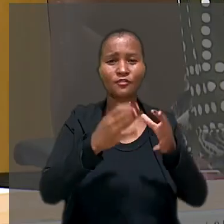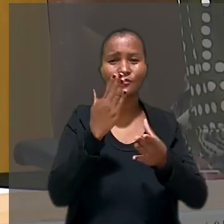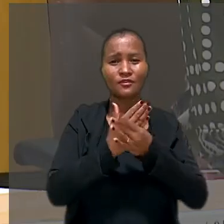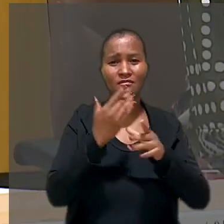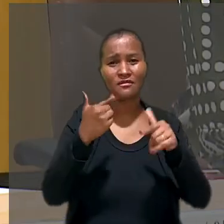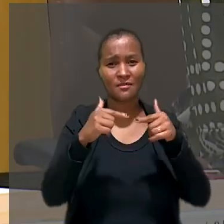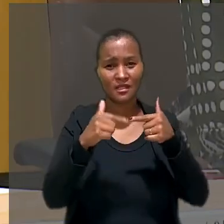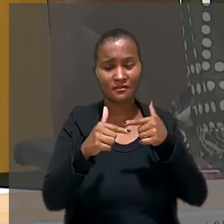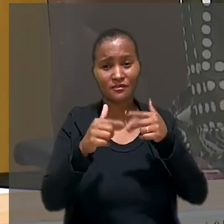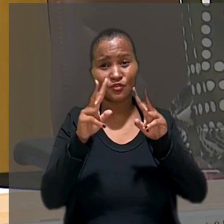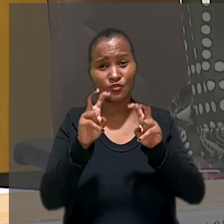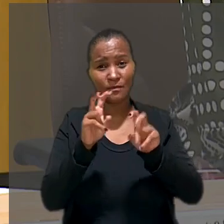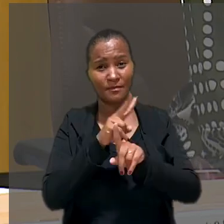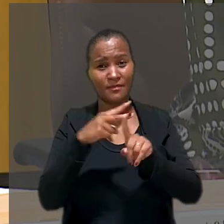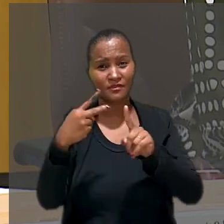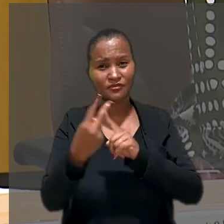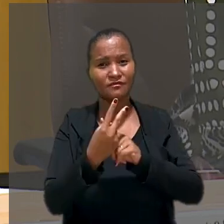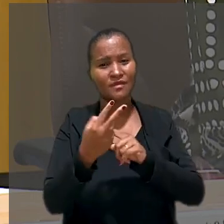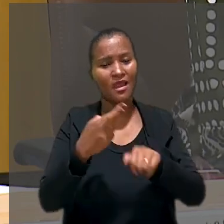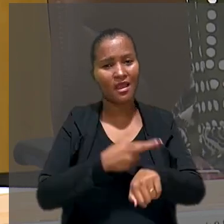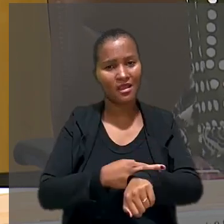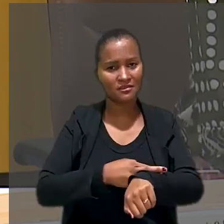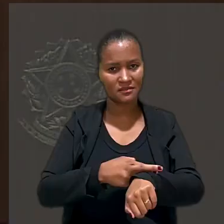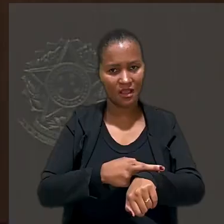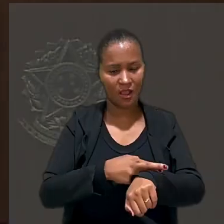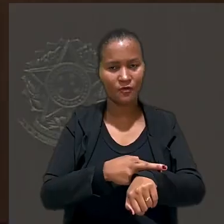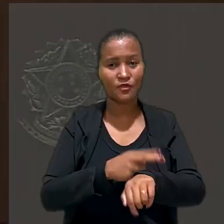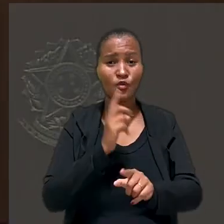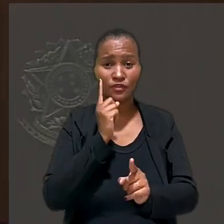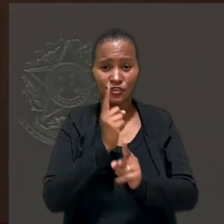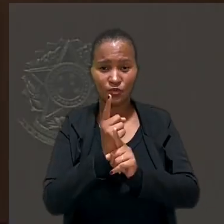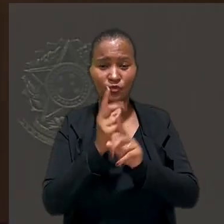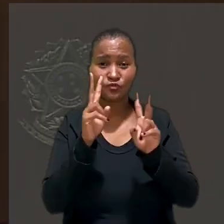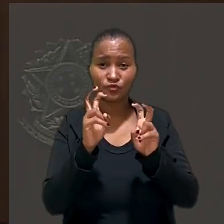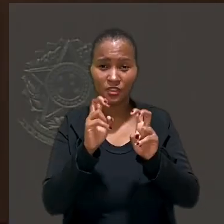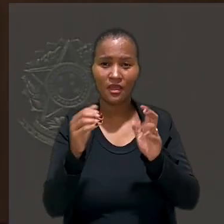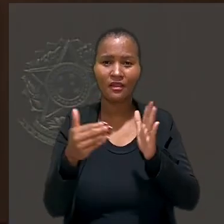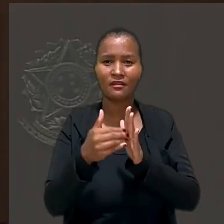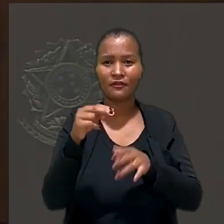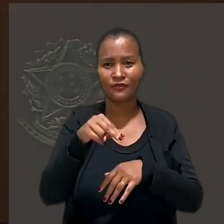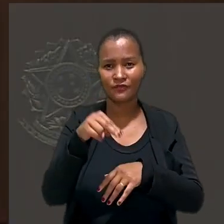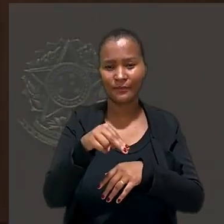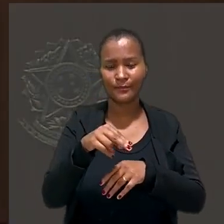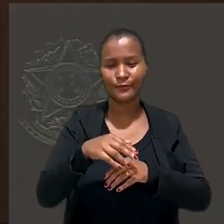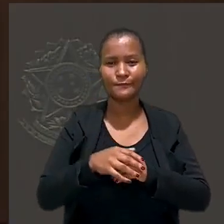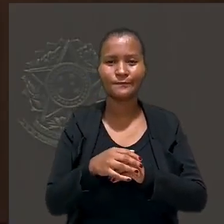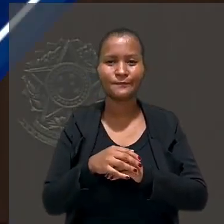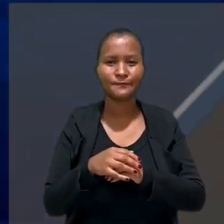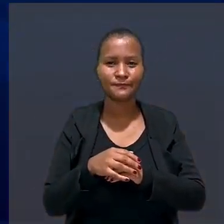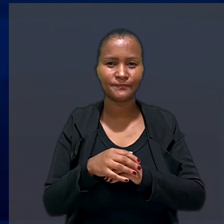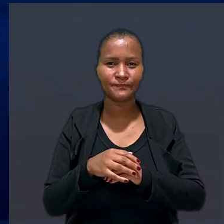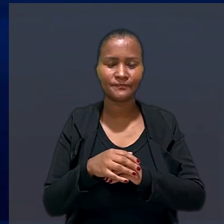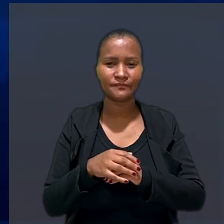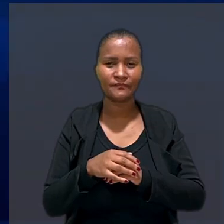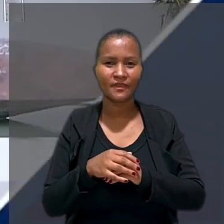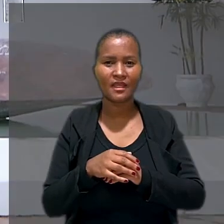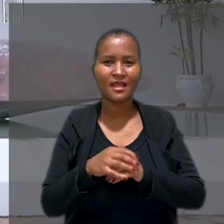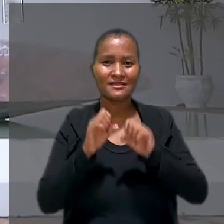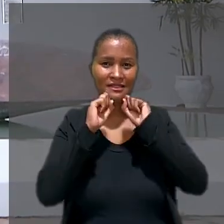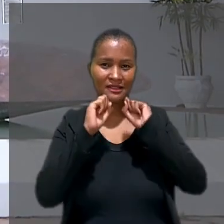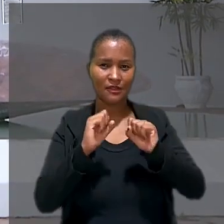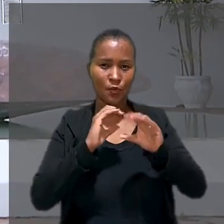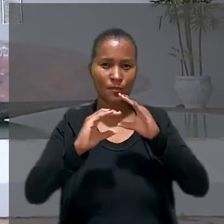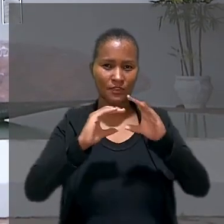julgamento de processos trabalhistas sob a perspectiva racial. Os encontros com a temática vão até novembro.